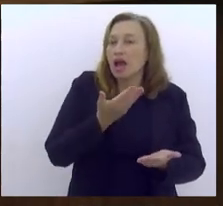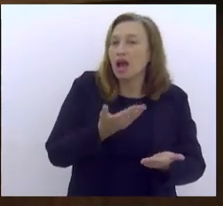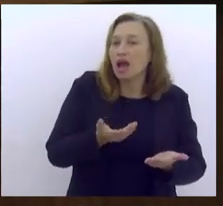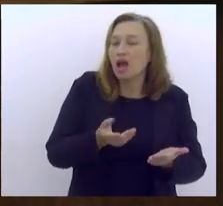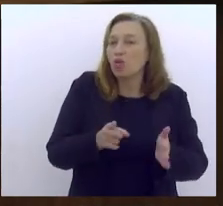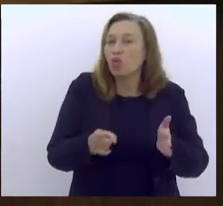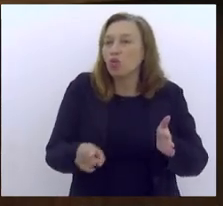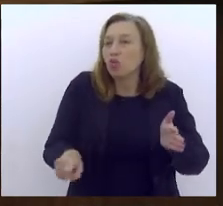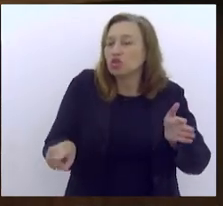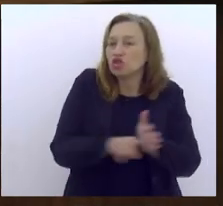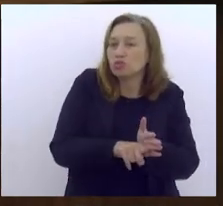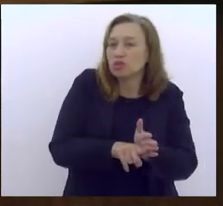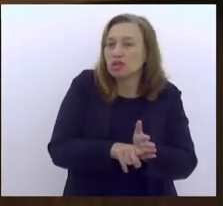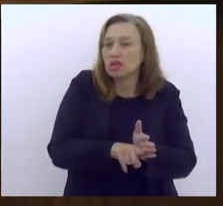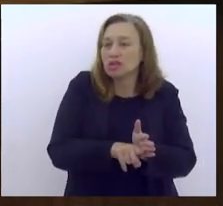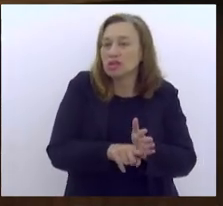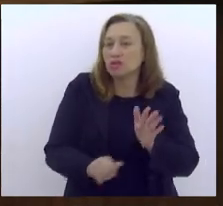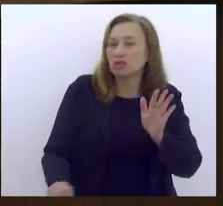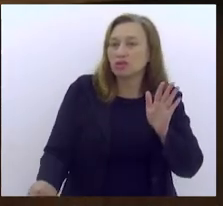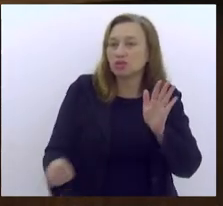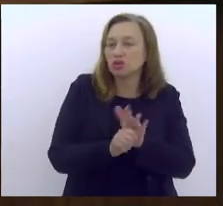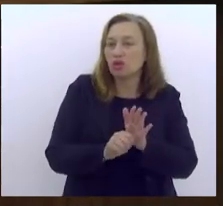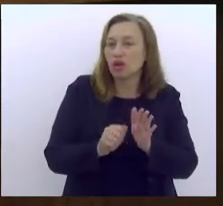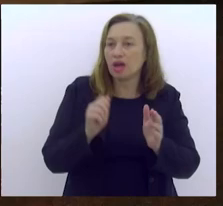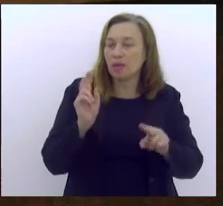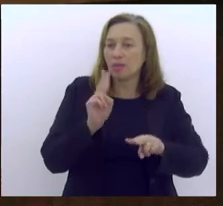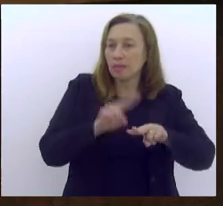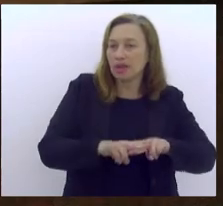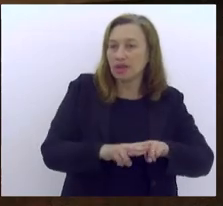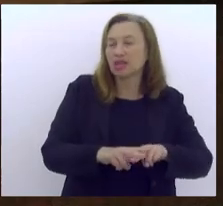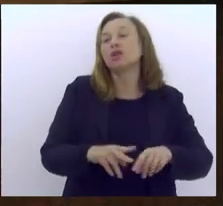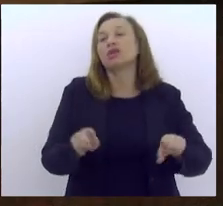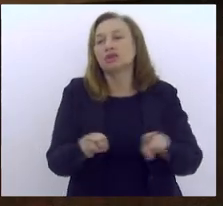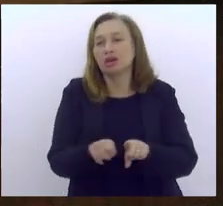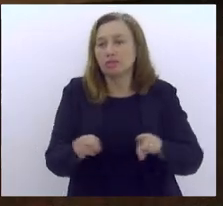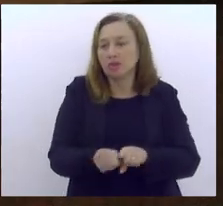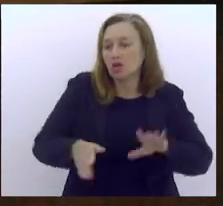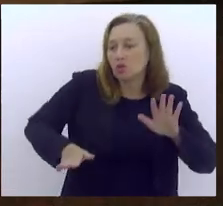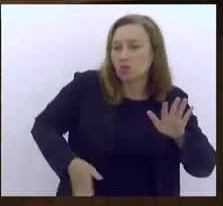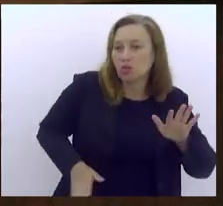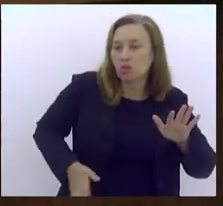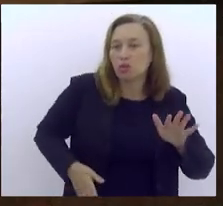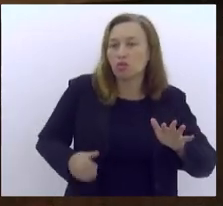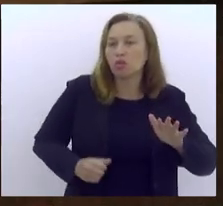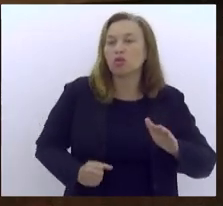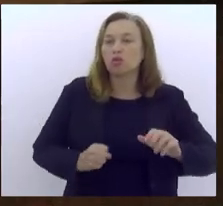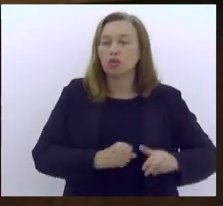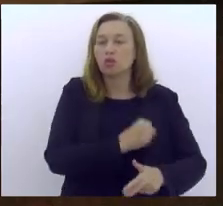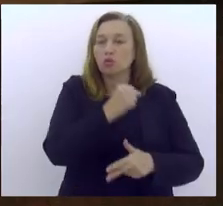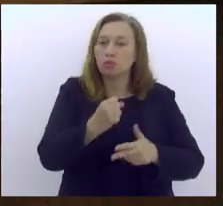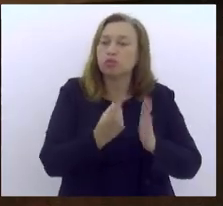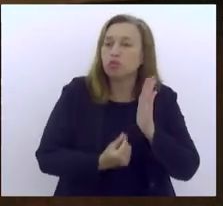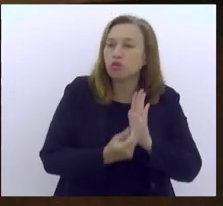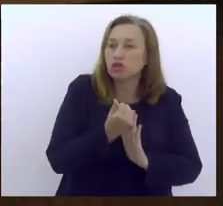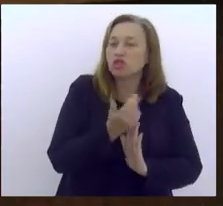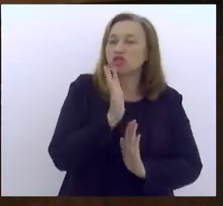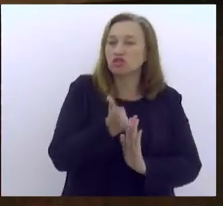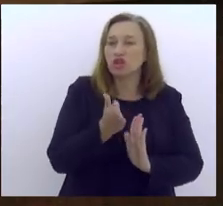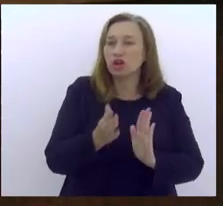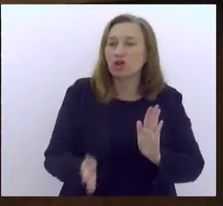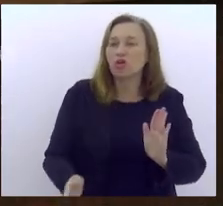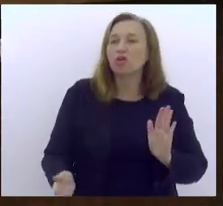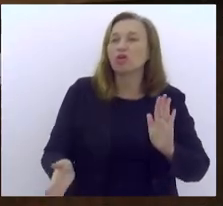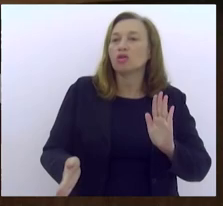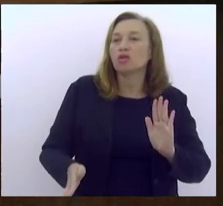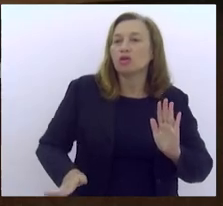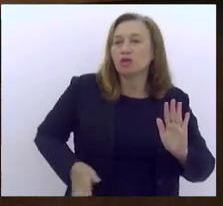mais. E, consequentemente, o tráfico vem ganhando espaço também nesse poder financeiro. Já vi até que o tráfico aqui no Rio de Janeiro